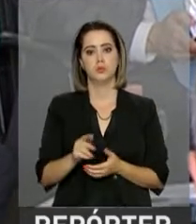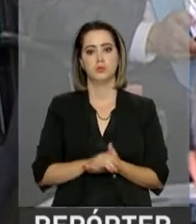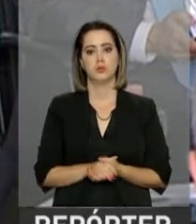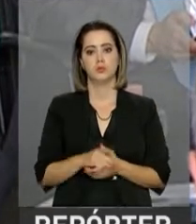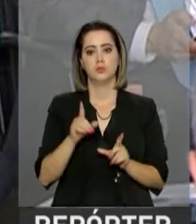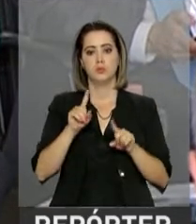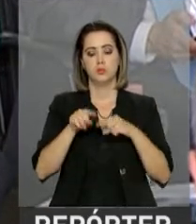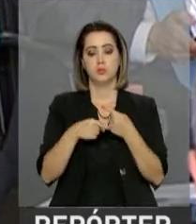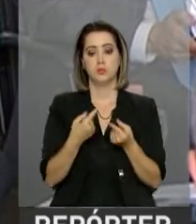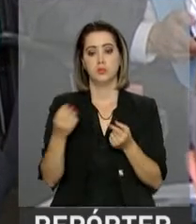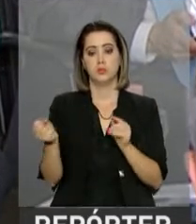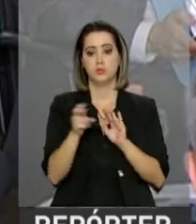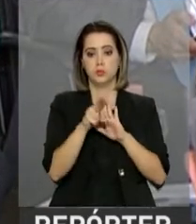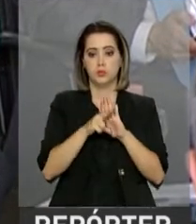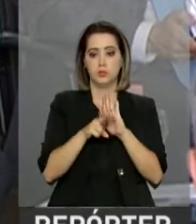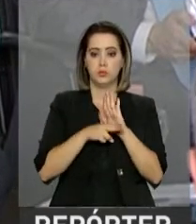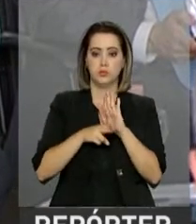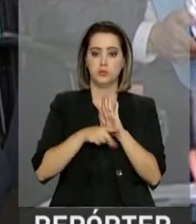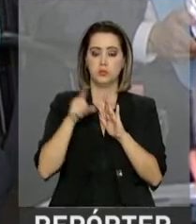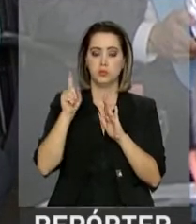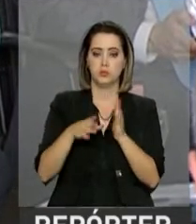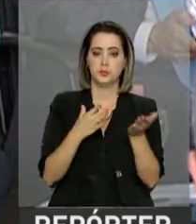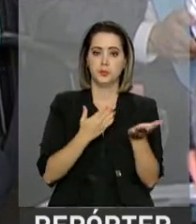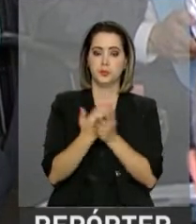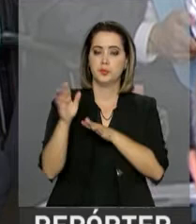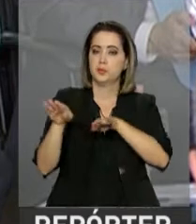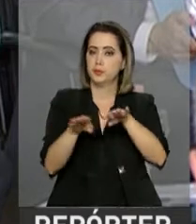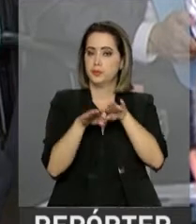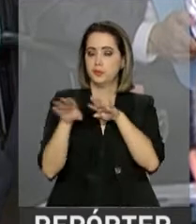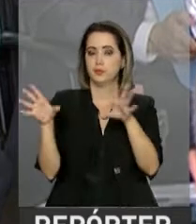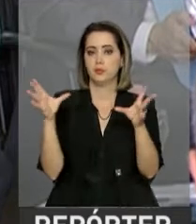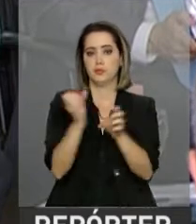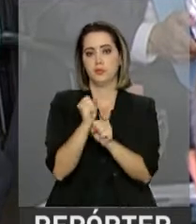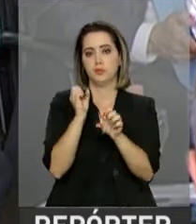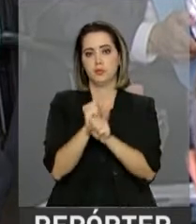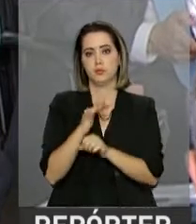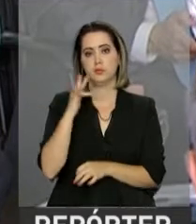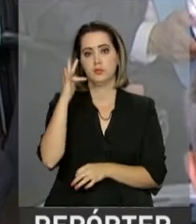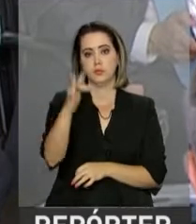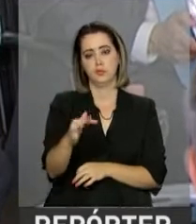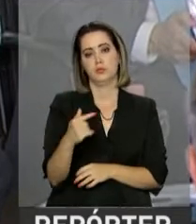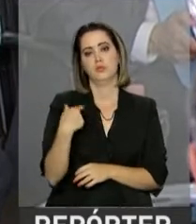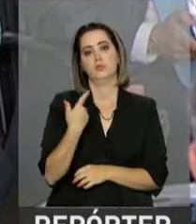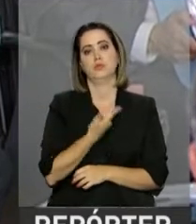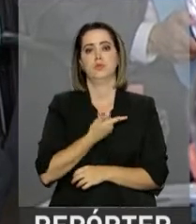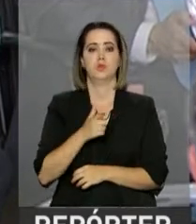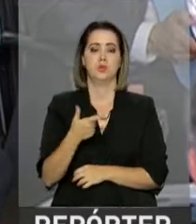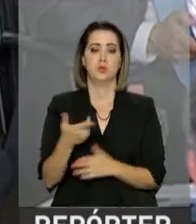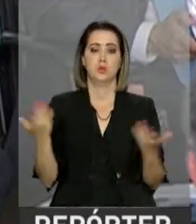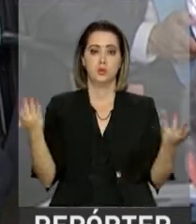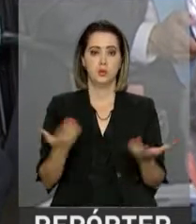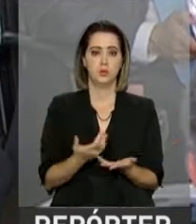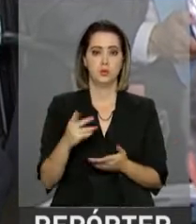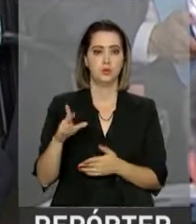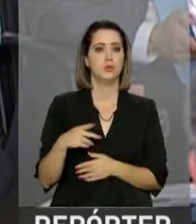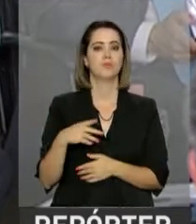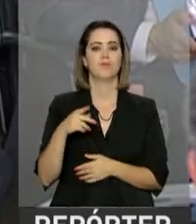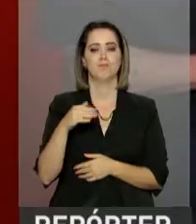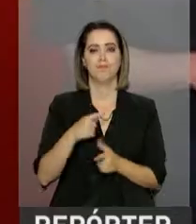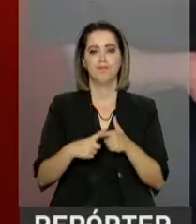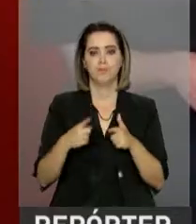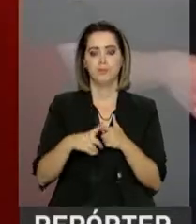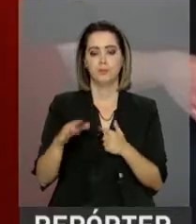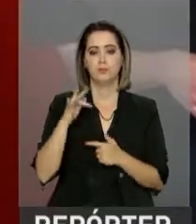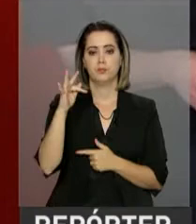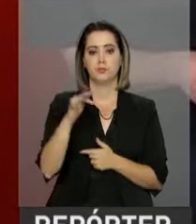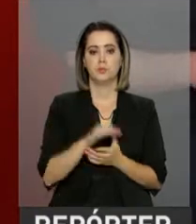Previdência. A reforma agora é para começar a equilibrar essas contas lá na frente. Se a gente não fizer hoje, a situação será muito grave.